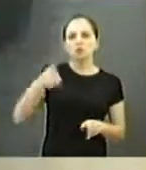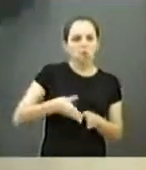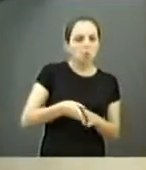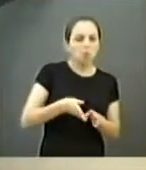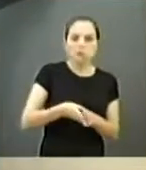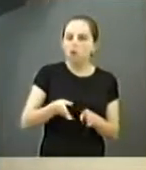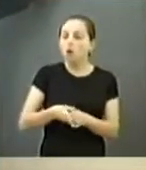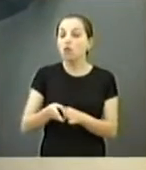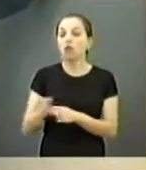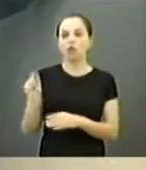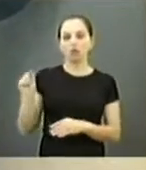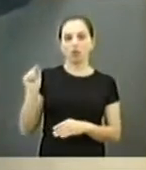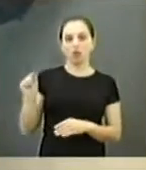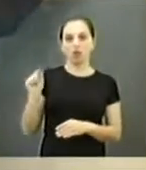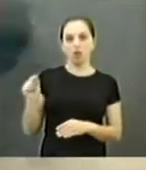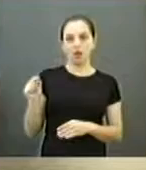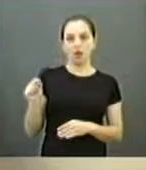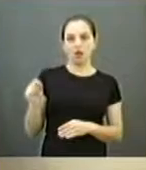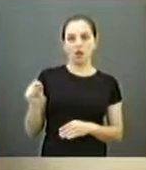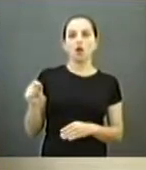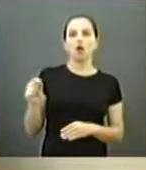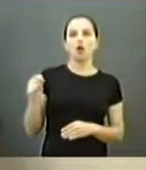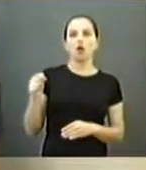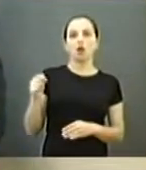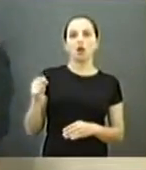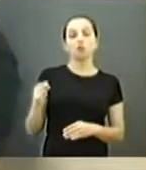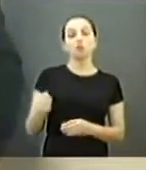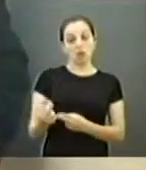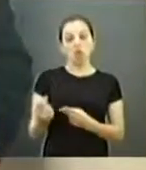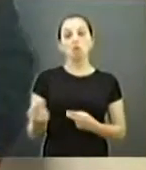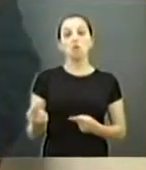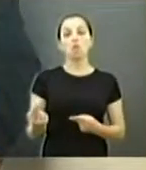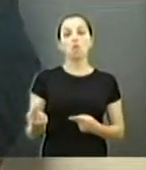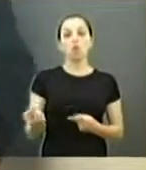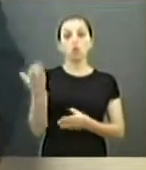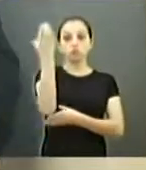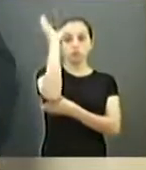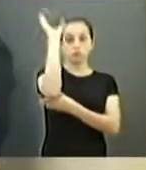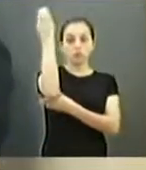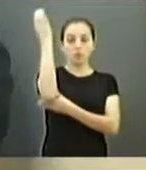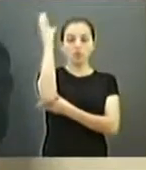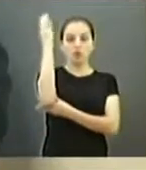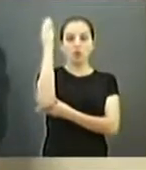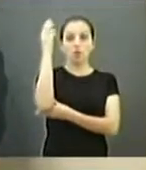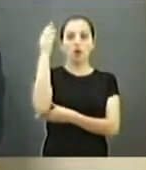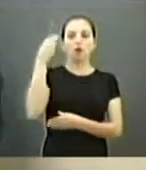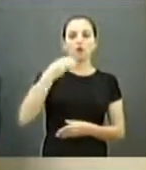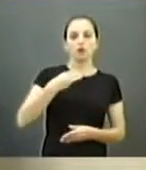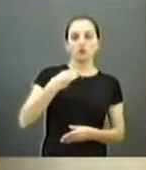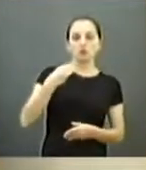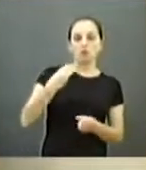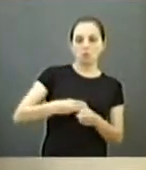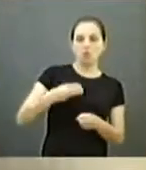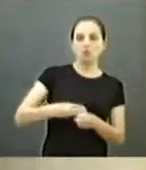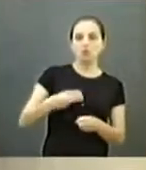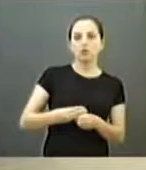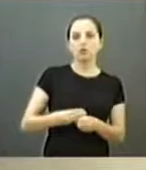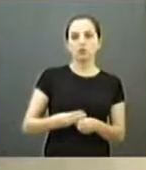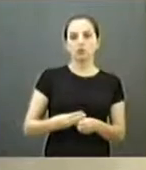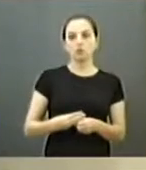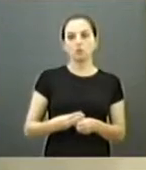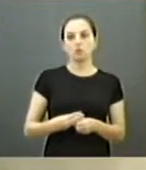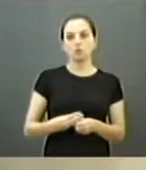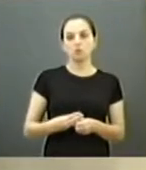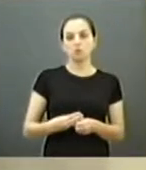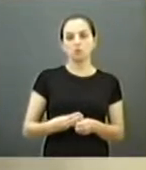No fato das câmaras, da Guarda Municipal, mesma coisa. Desqualificou 80 guardas municipais, por erro de